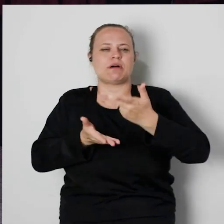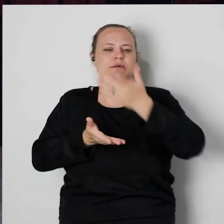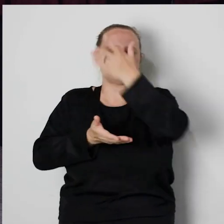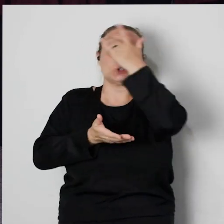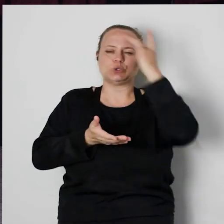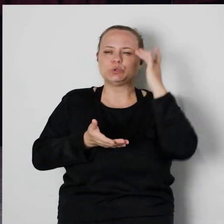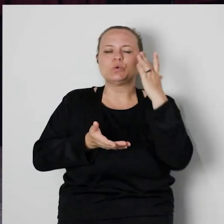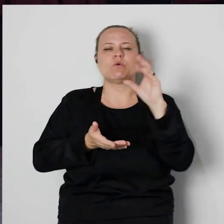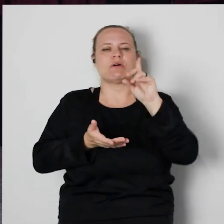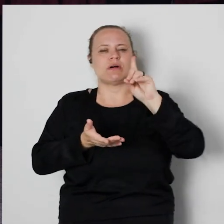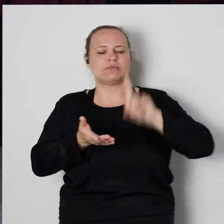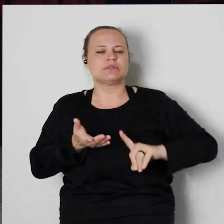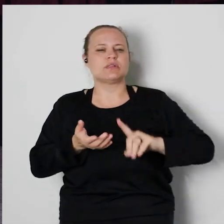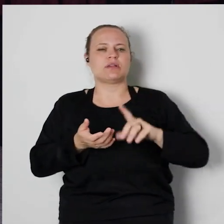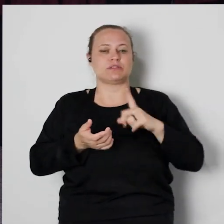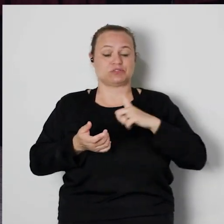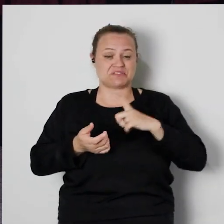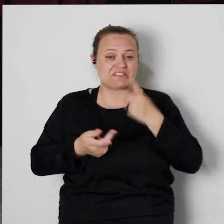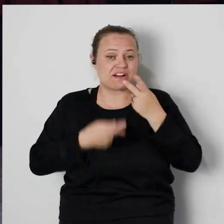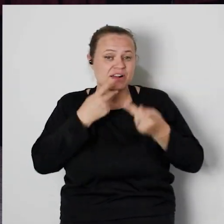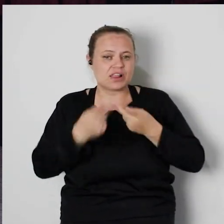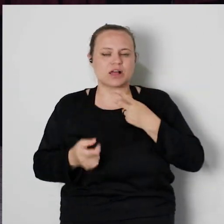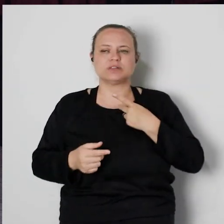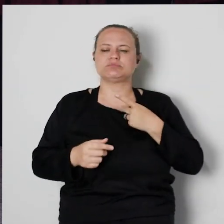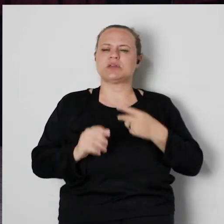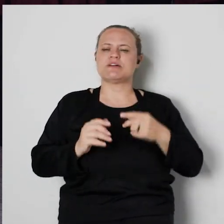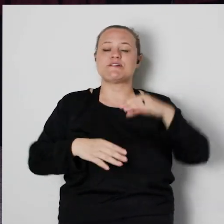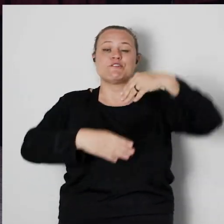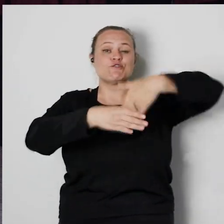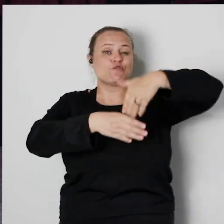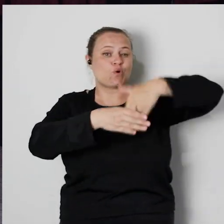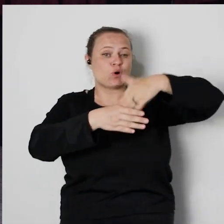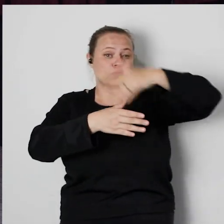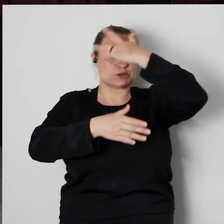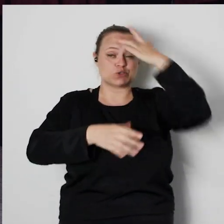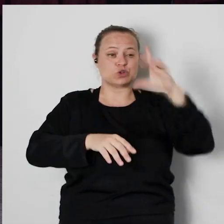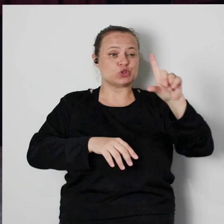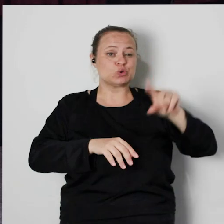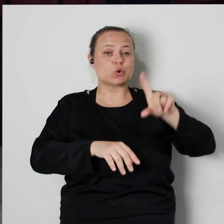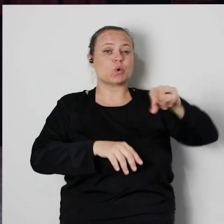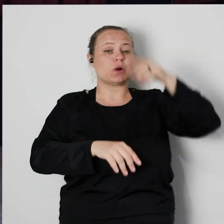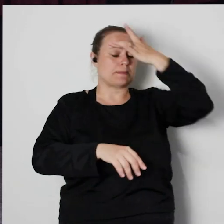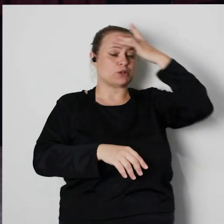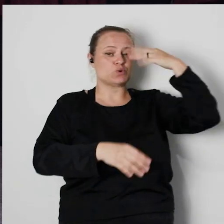de escuta aberta à participação, onde delegados são